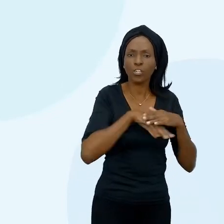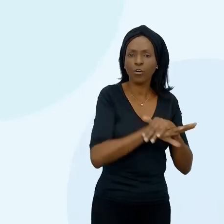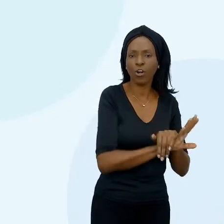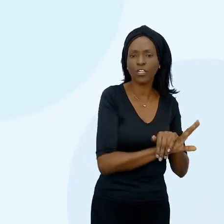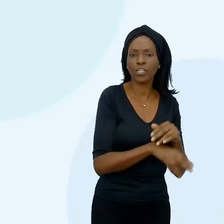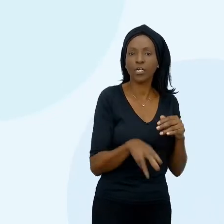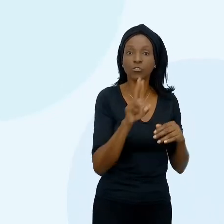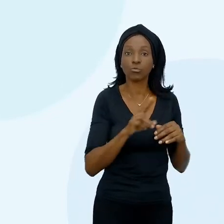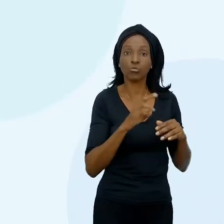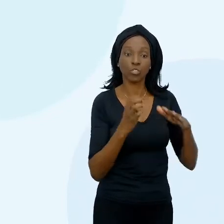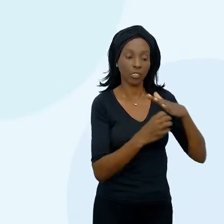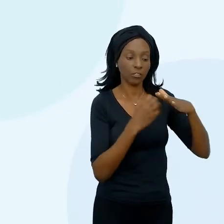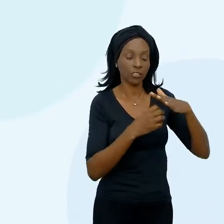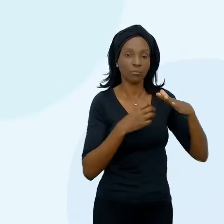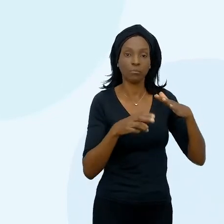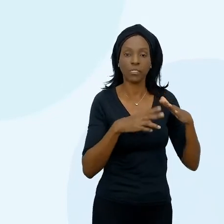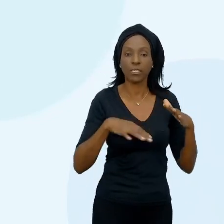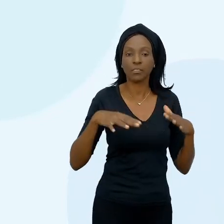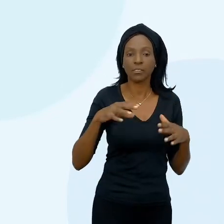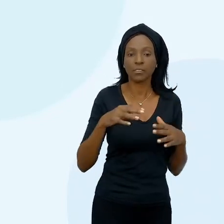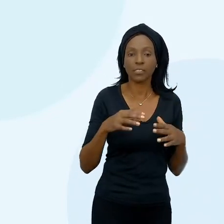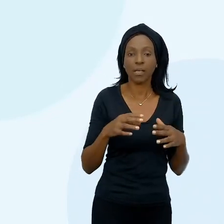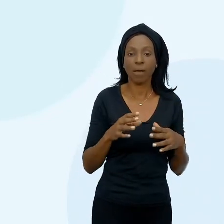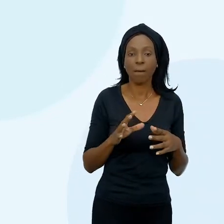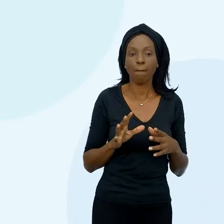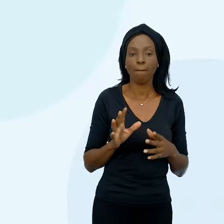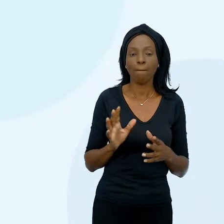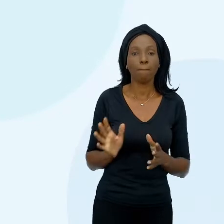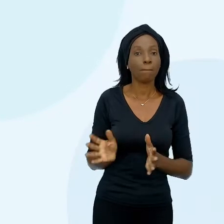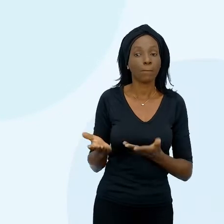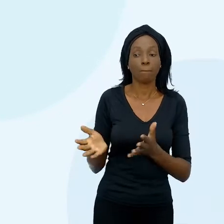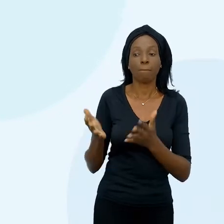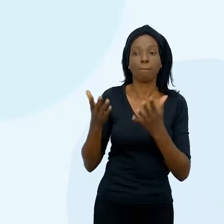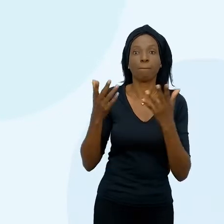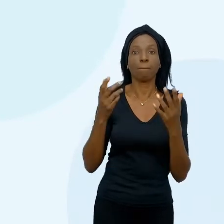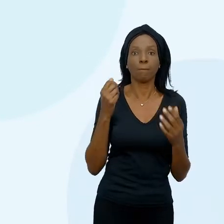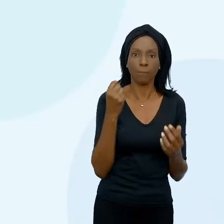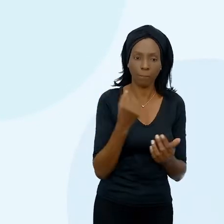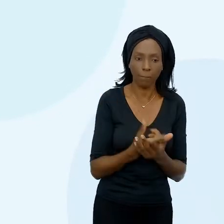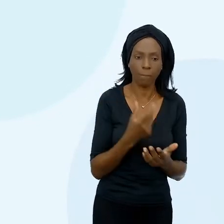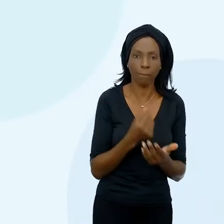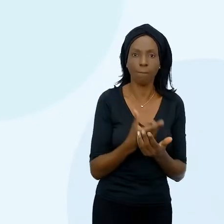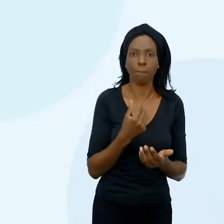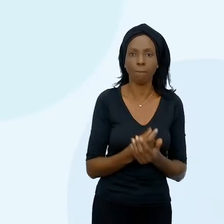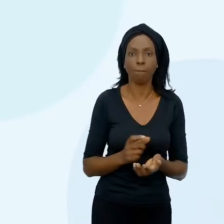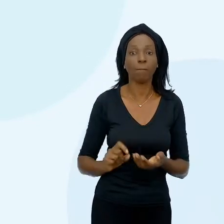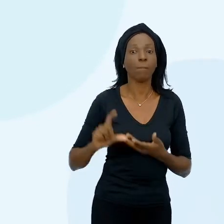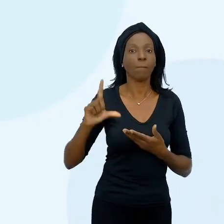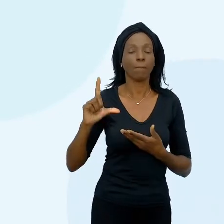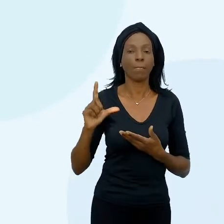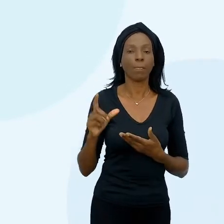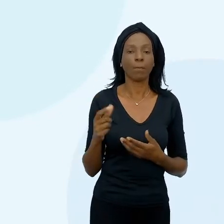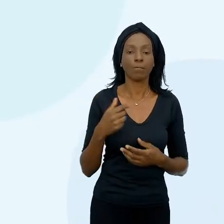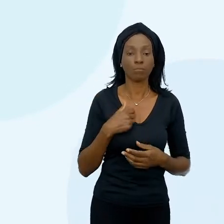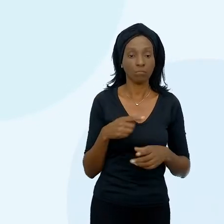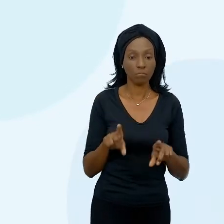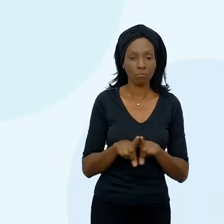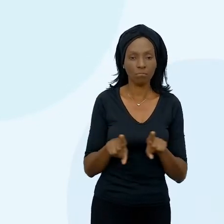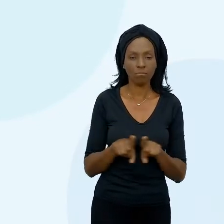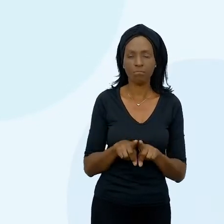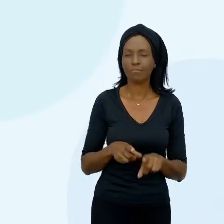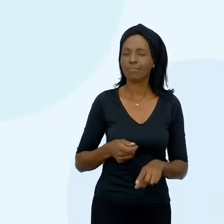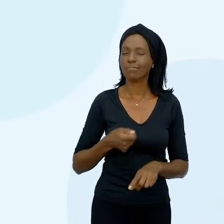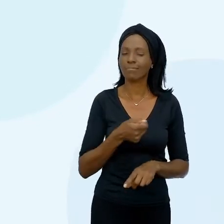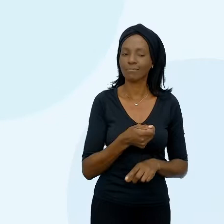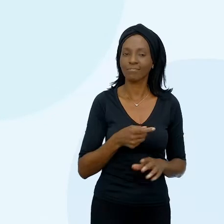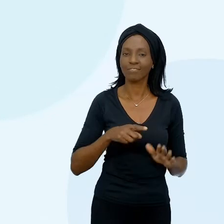utilizados pelas empresas para estimular ainda mais esse consumo, né? Eu havia também deixado uma